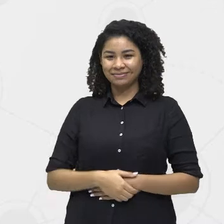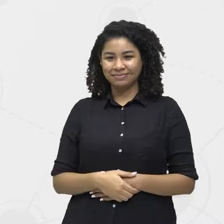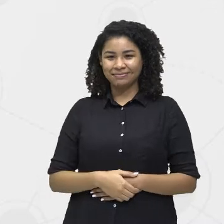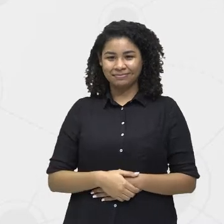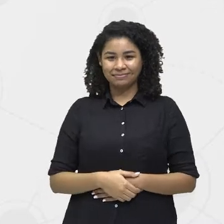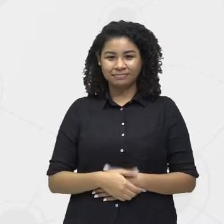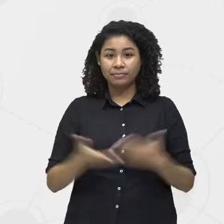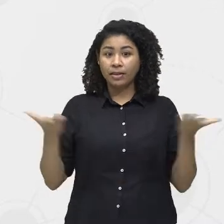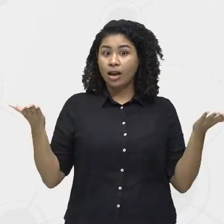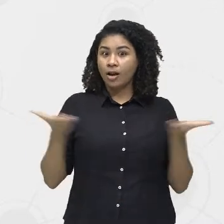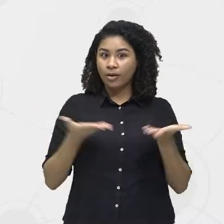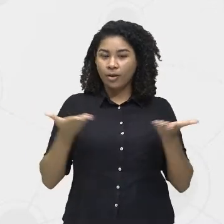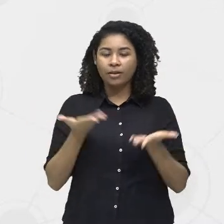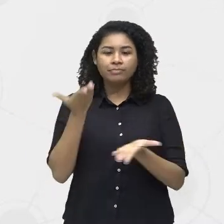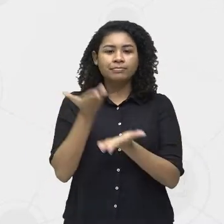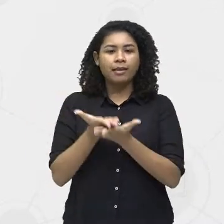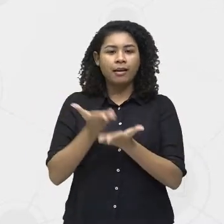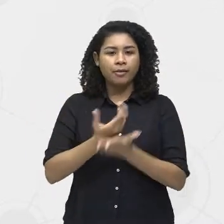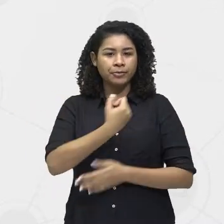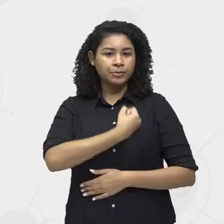Vamos entrar na aula